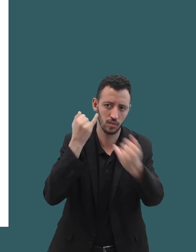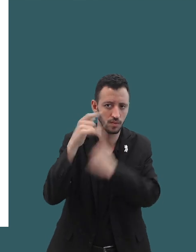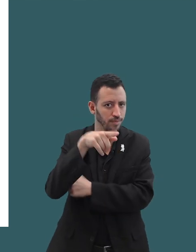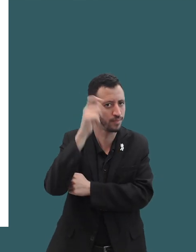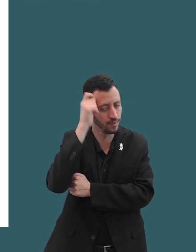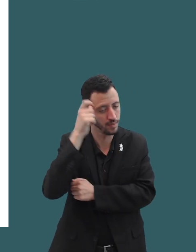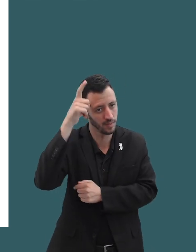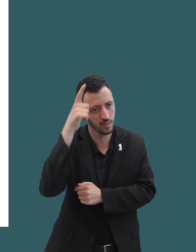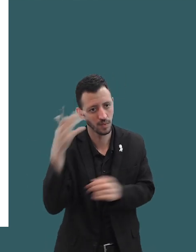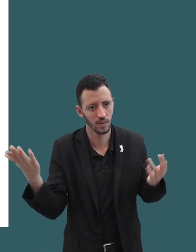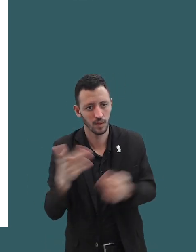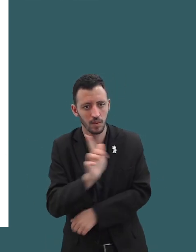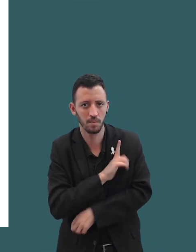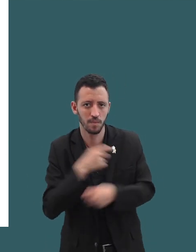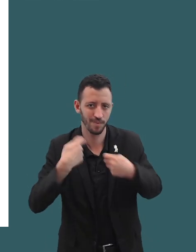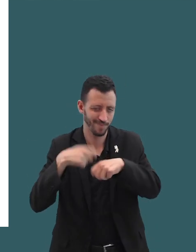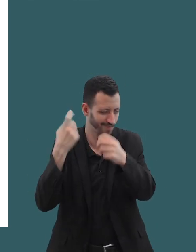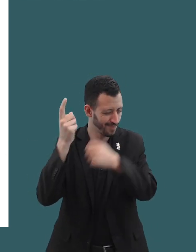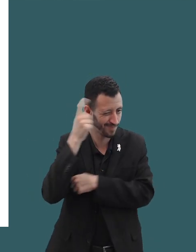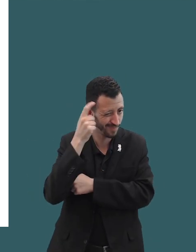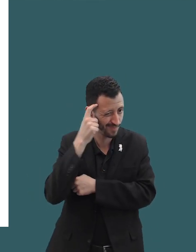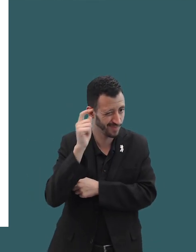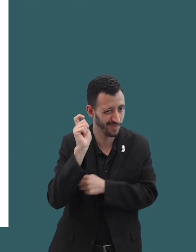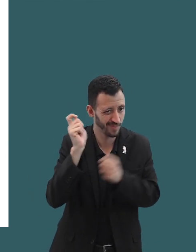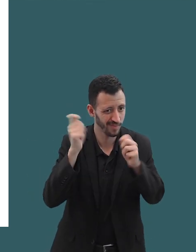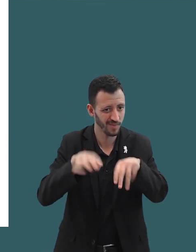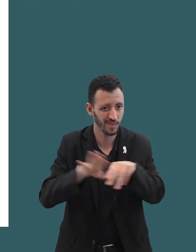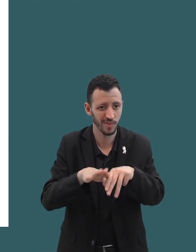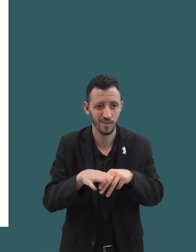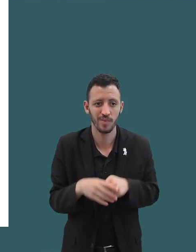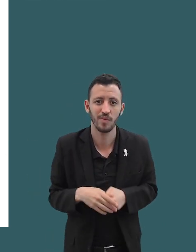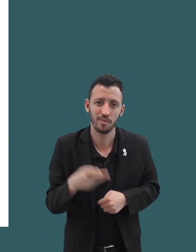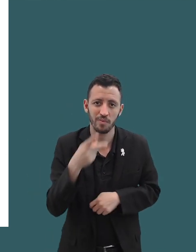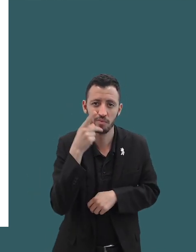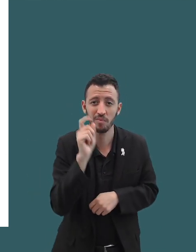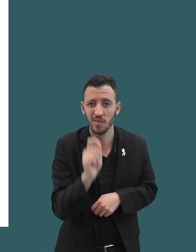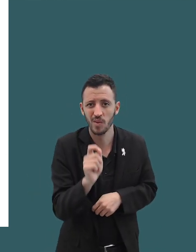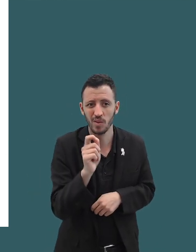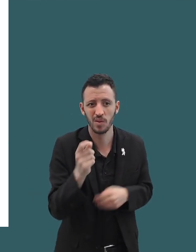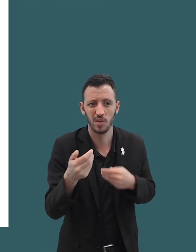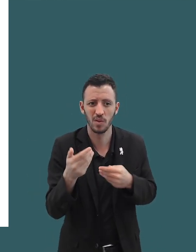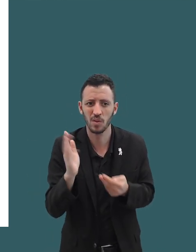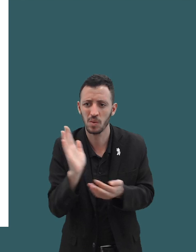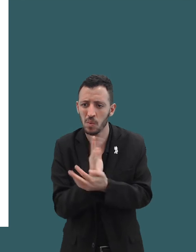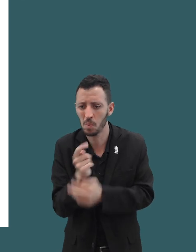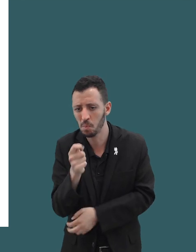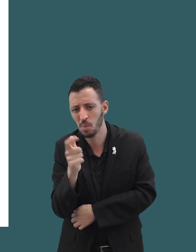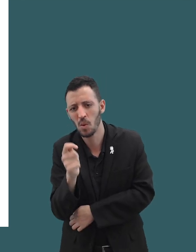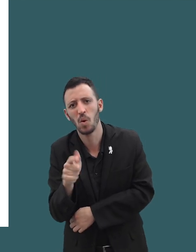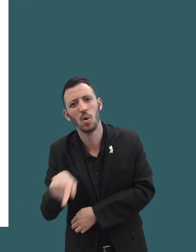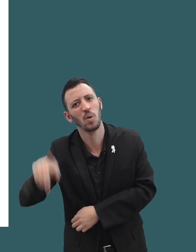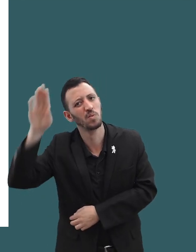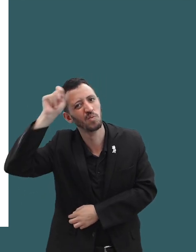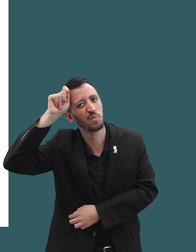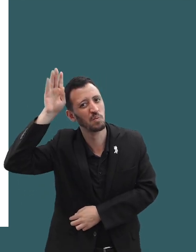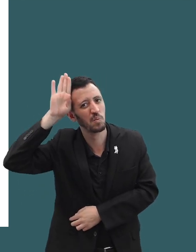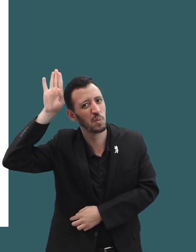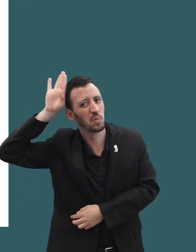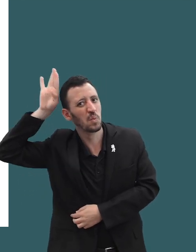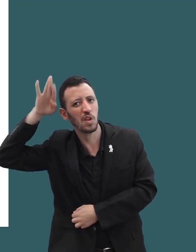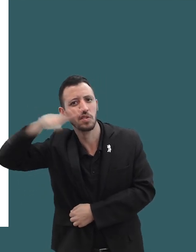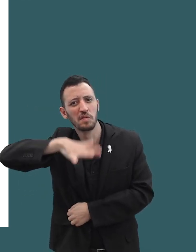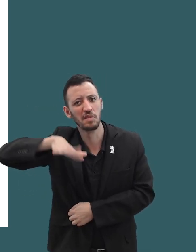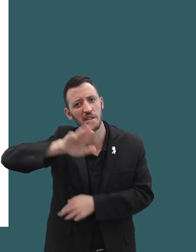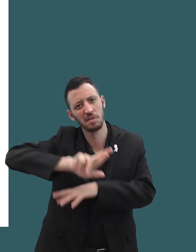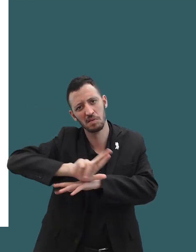em conhecimento, você tem que pensar na tal da recepção. Eu diria que existem poucos estudos acadêmicos nas diferentes